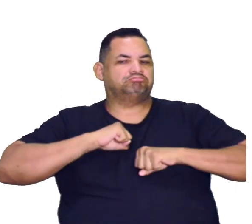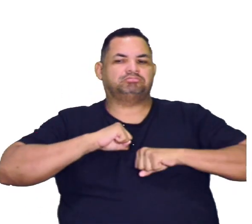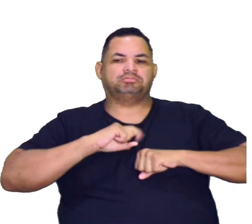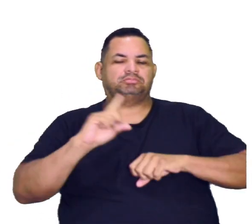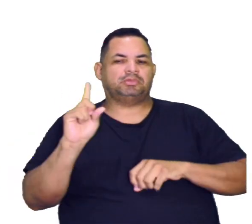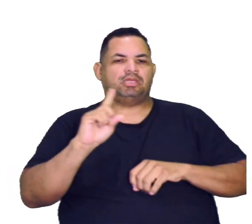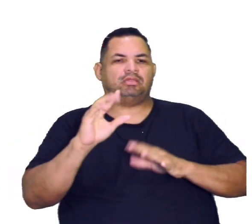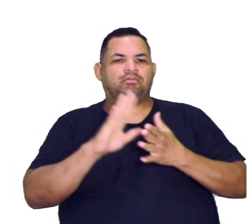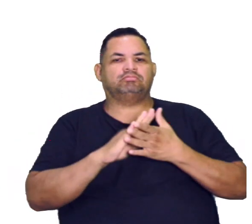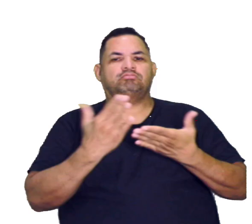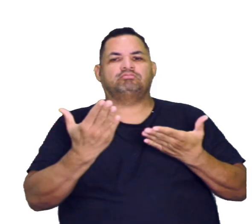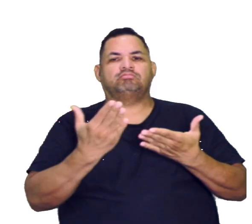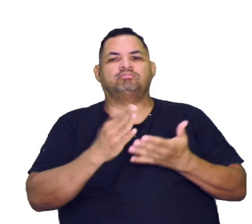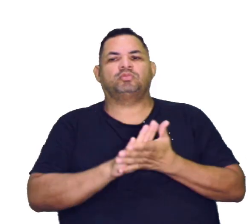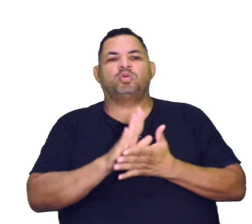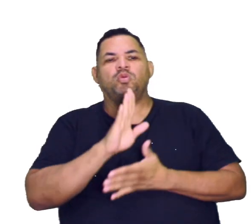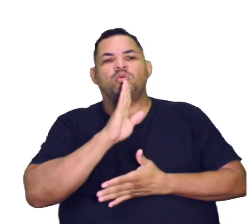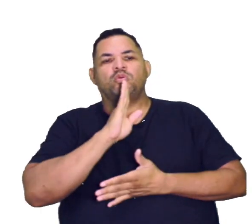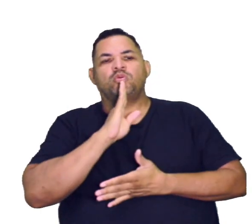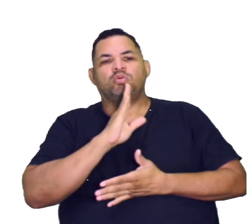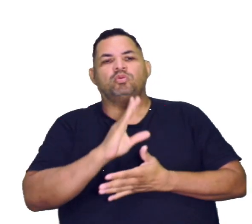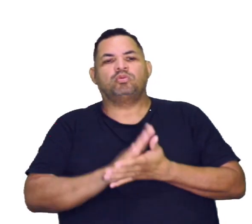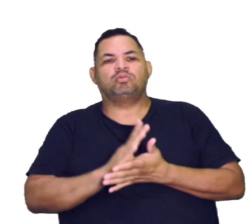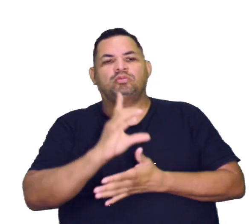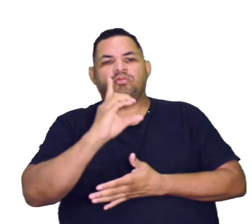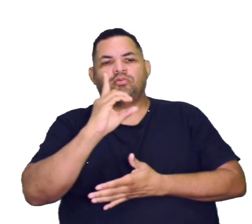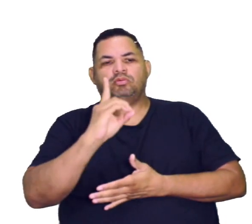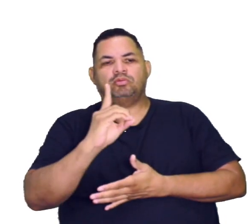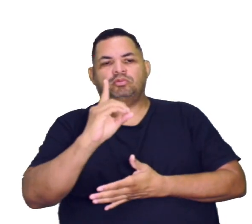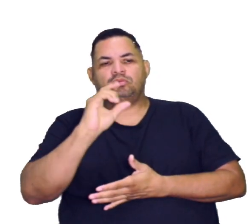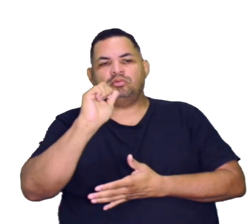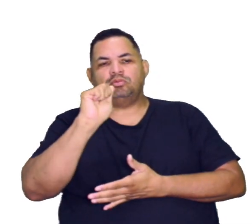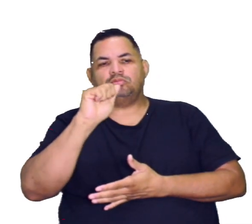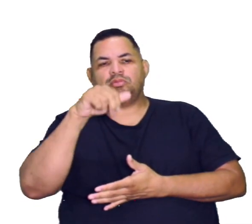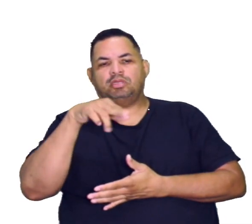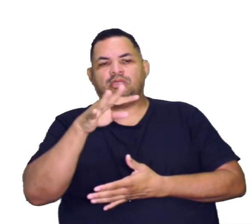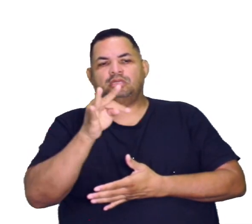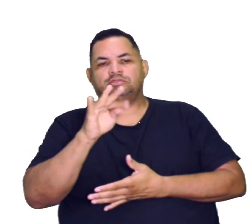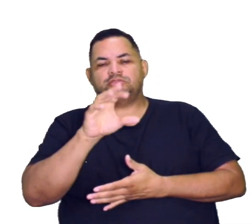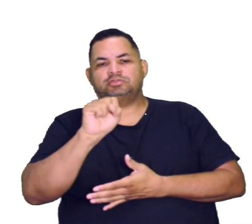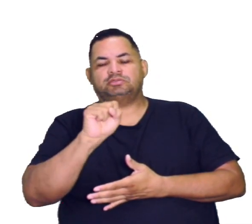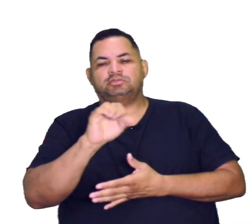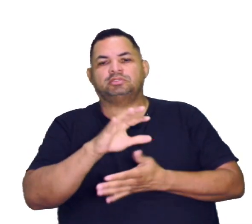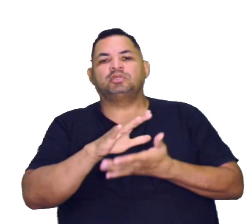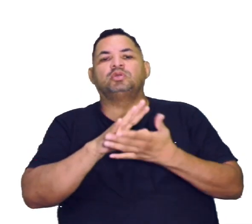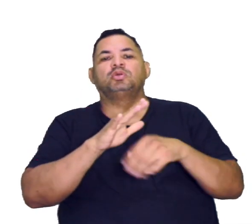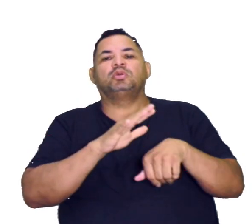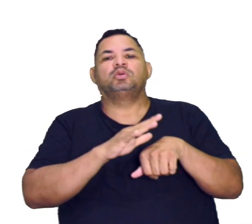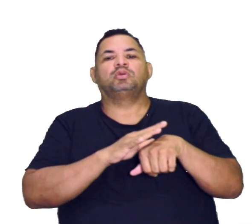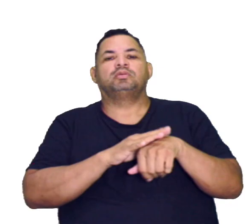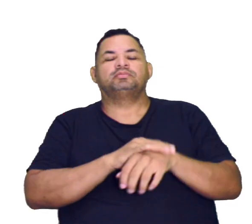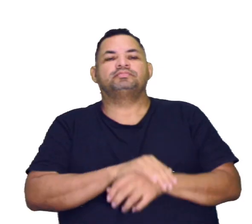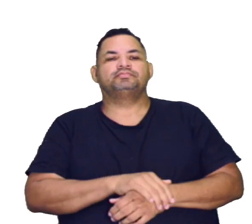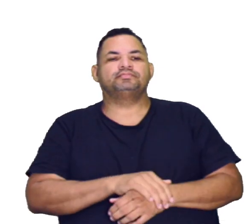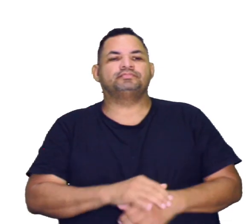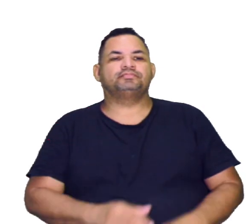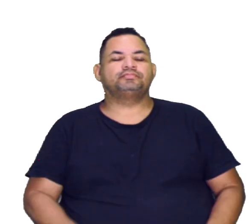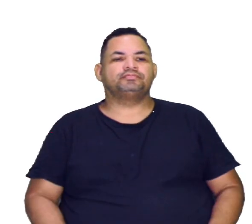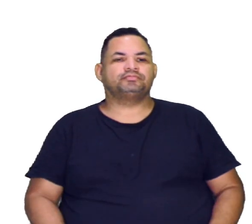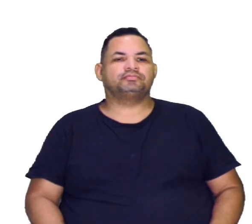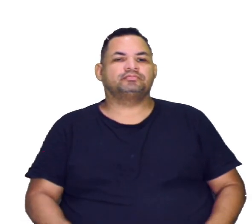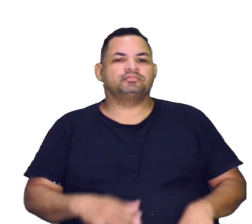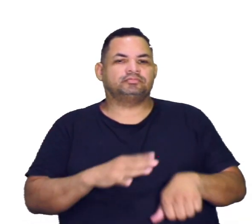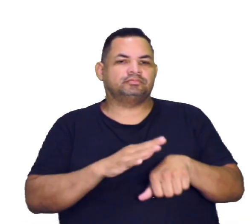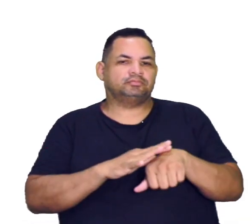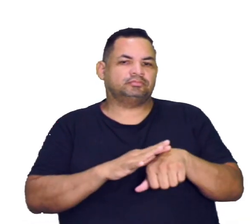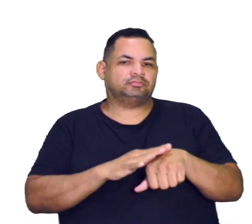Elas podem ser conhecidas como DANTs, tá? O que significa DANTs, gente? Aqui, olha,